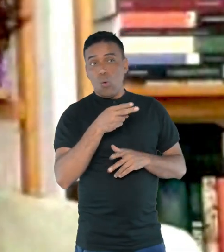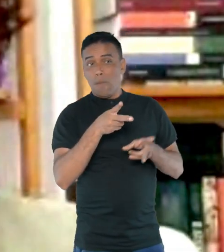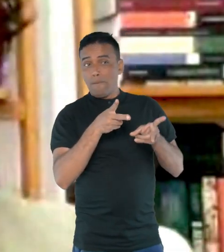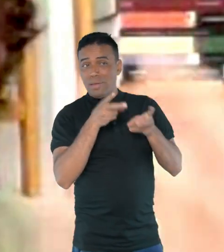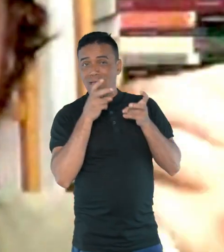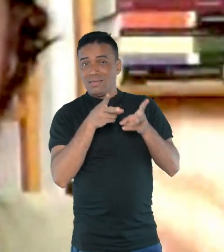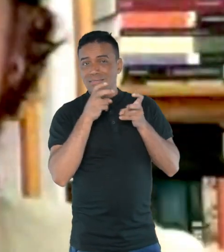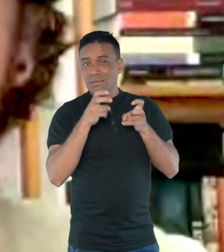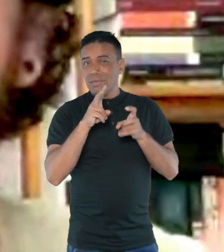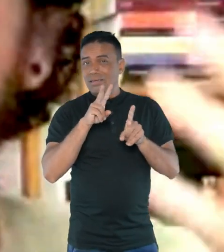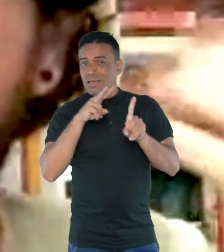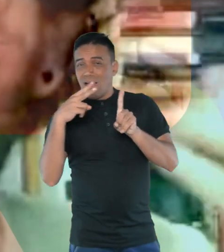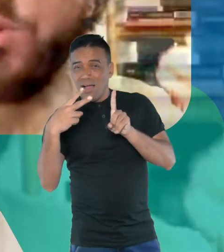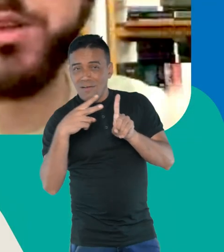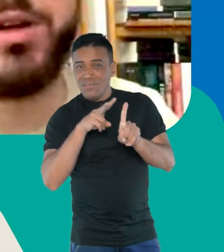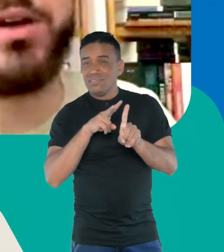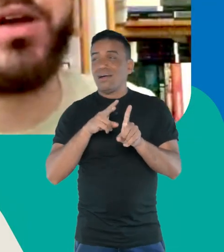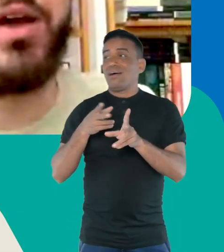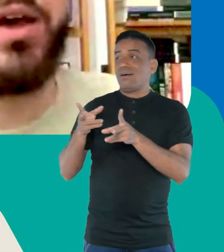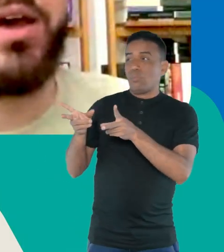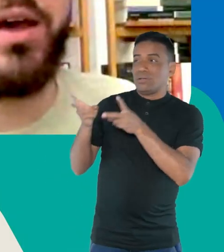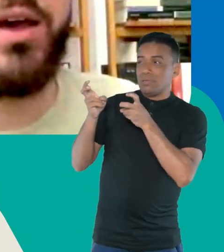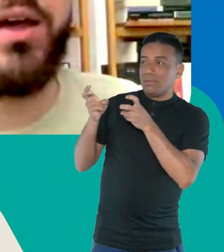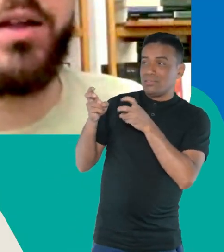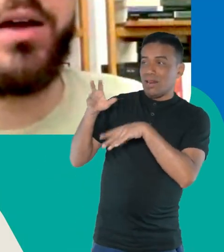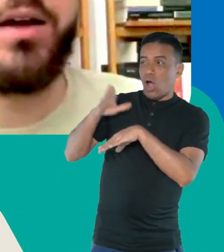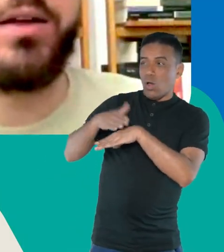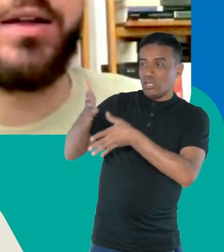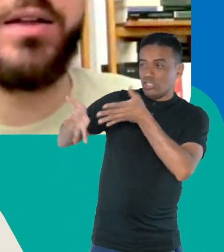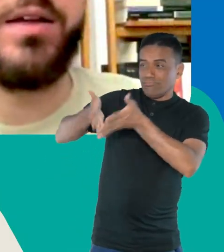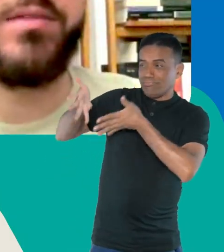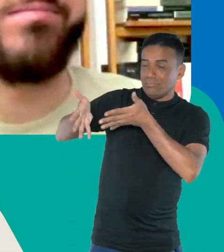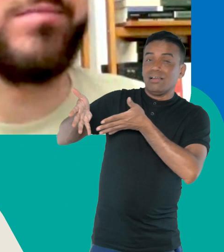coletadas por meio do olhar, da escuta,